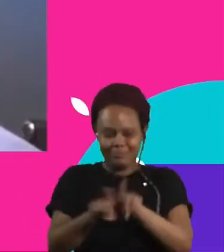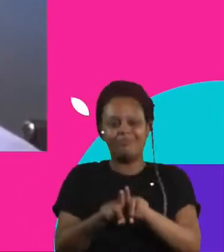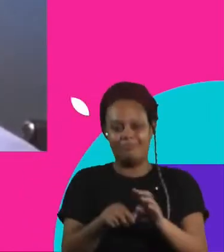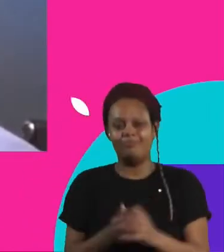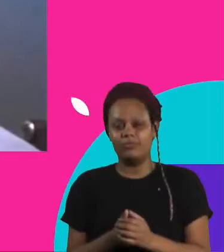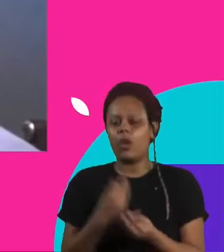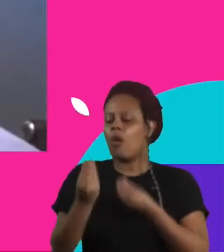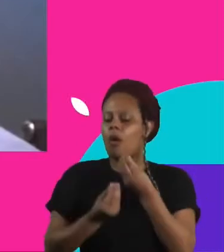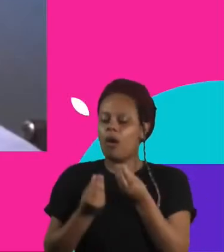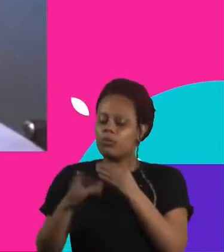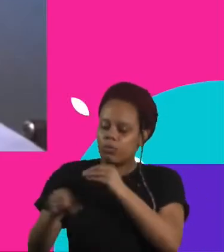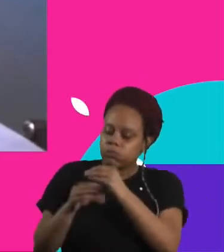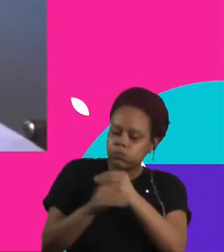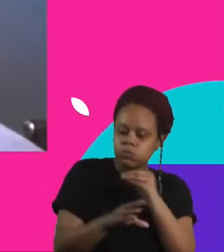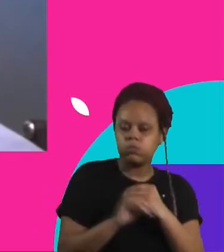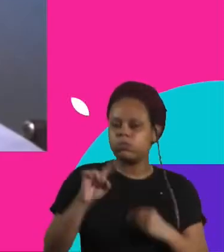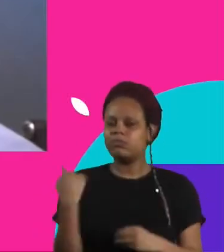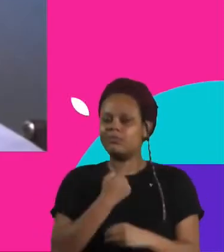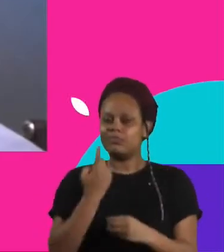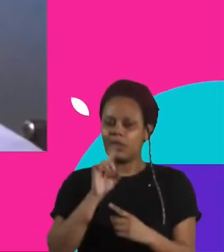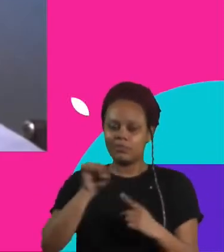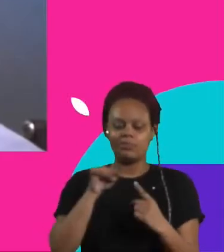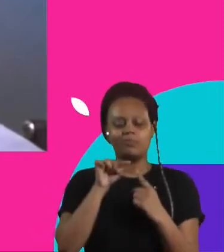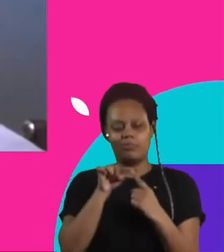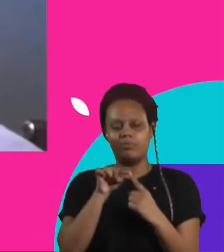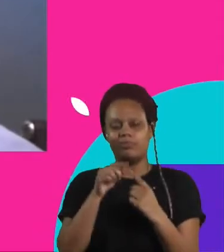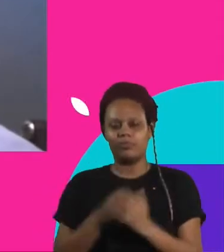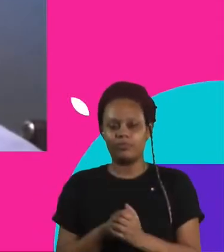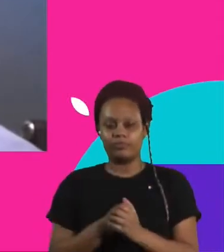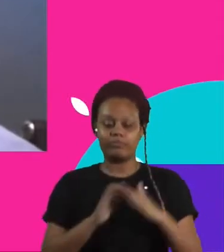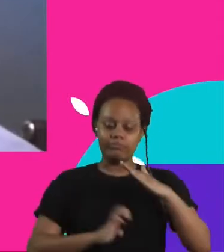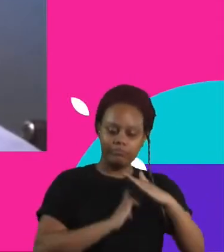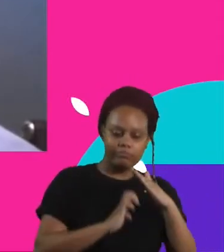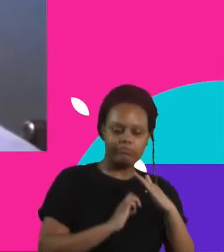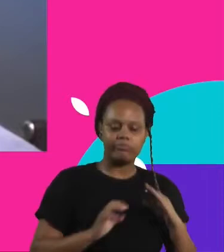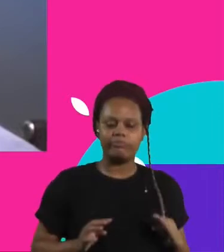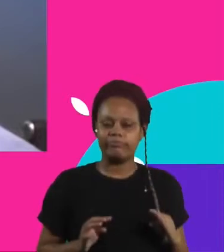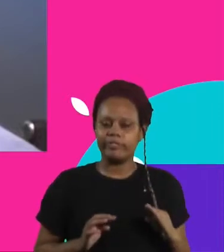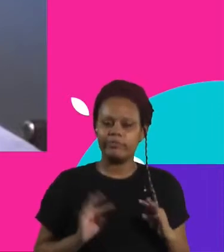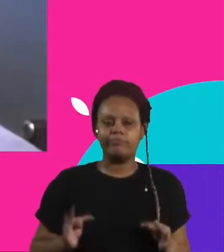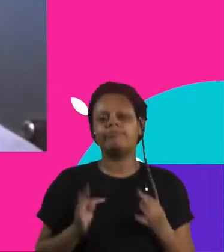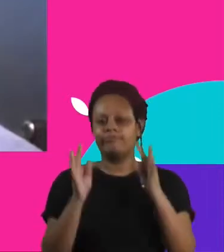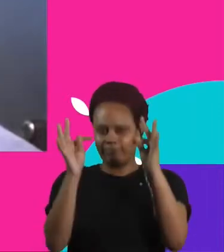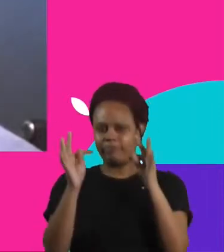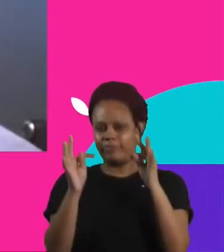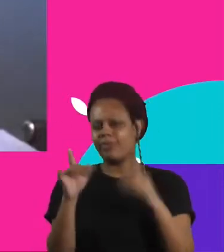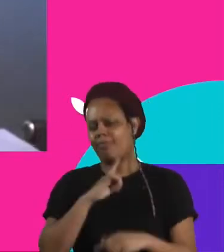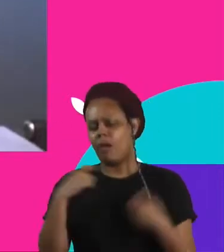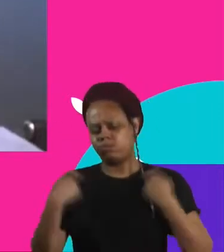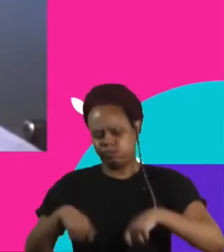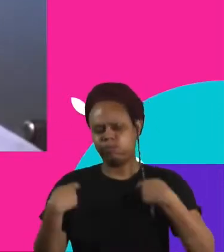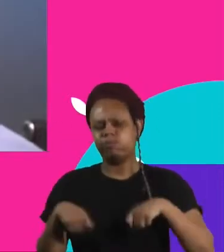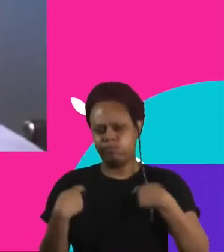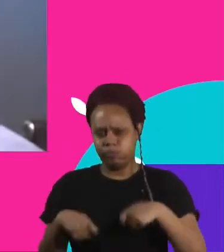os nossos propósitos, né? Acho que a gente está numa empresa de tecnologia, pessoal, e o que a gente vem observando é que existe uma necessidade crescente de todos